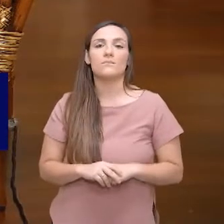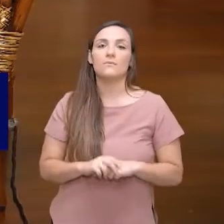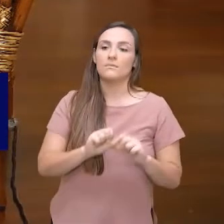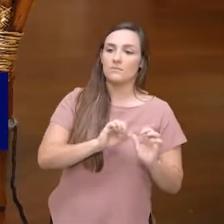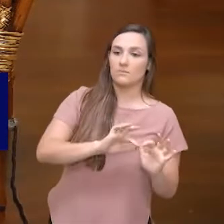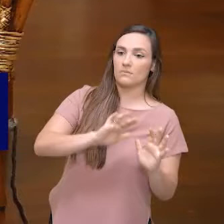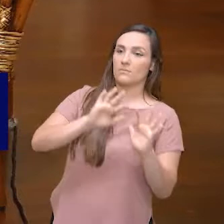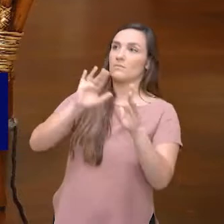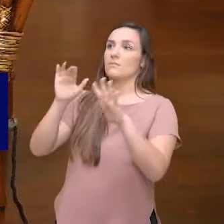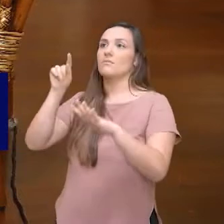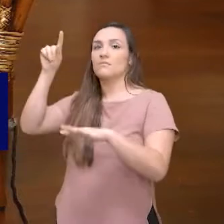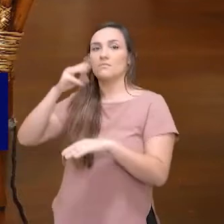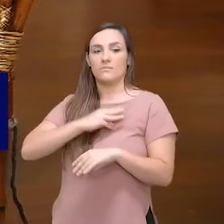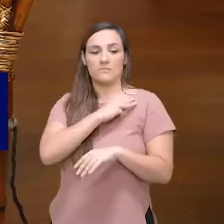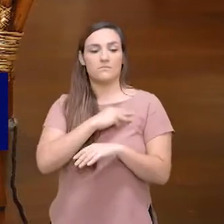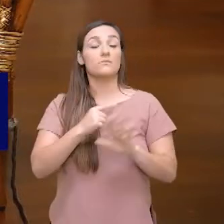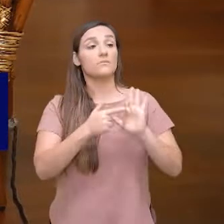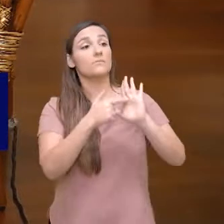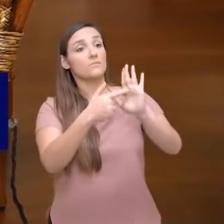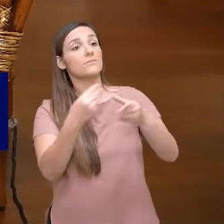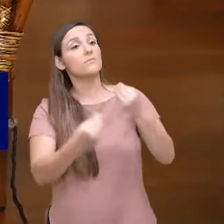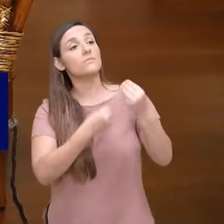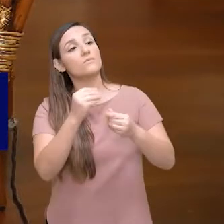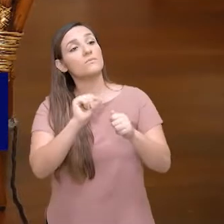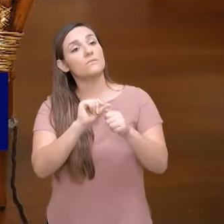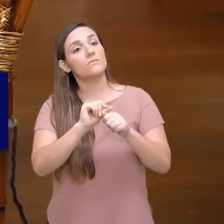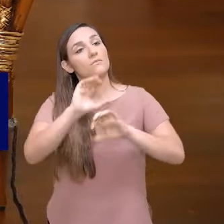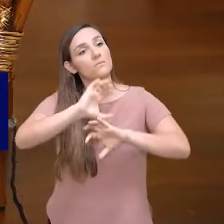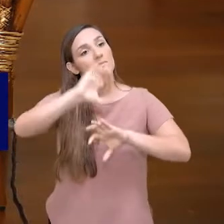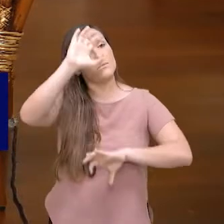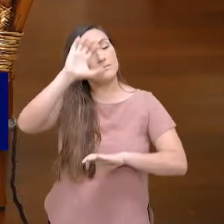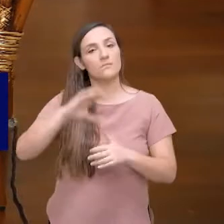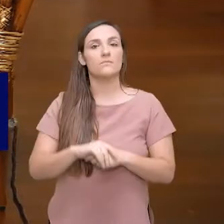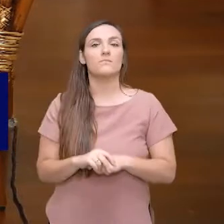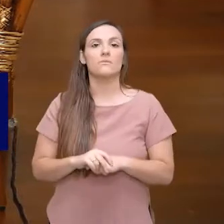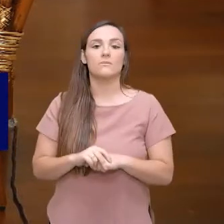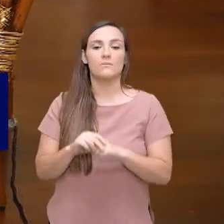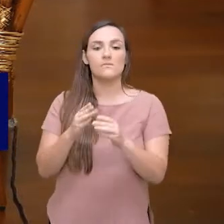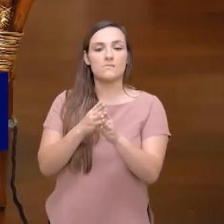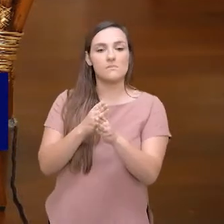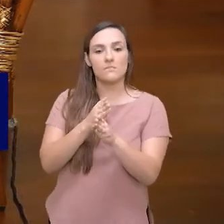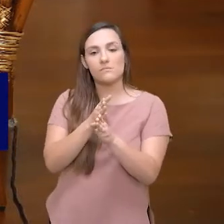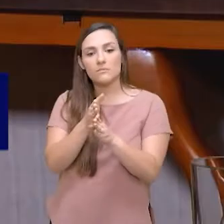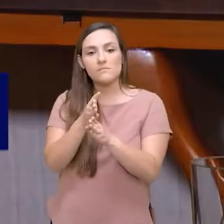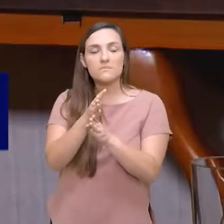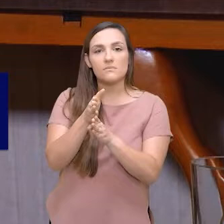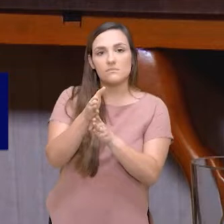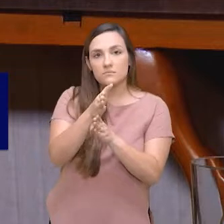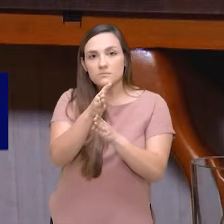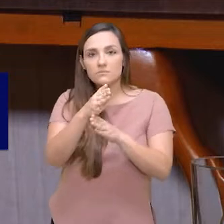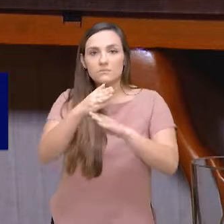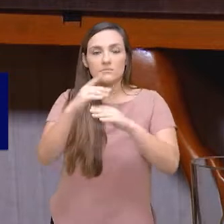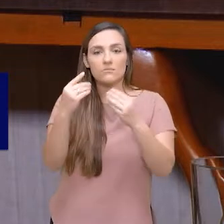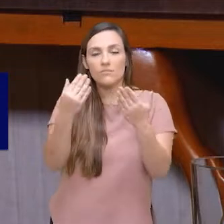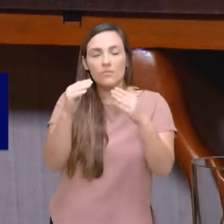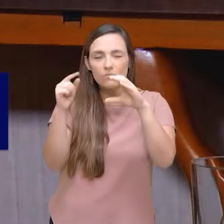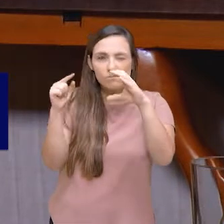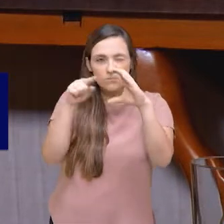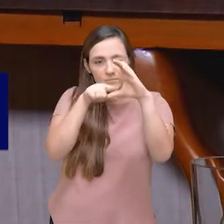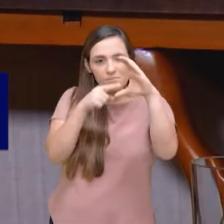se expôs à divisão do Estado. Como seria a divisão do Estado, os limites. Eu me